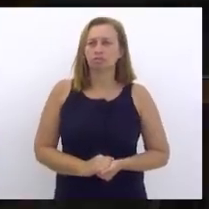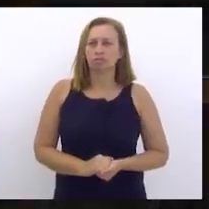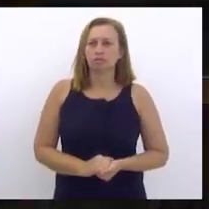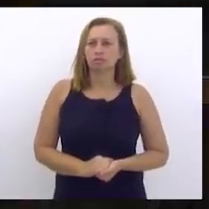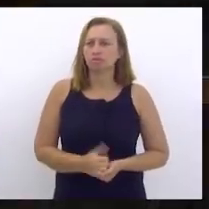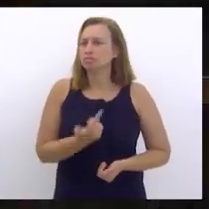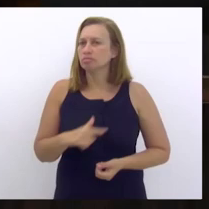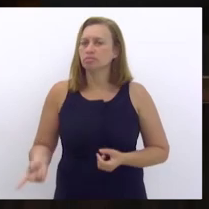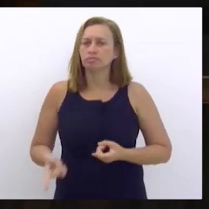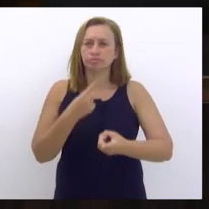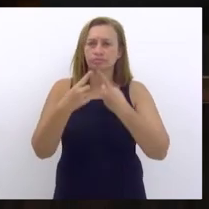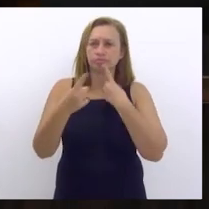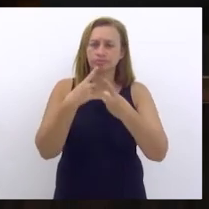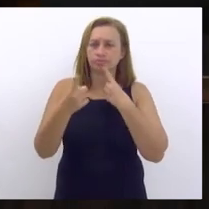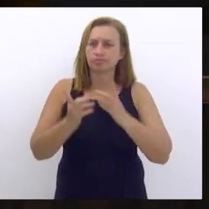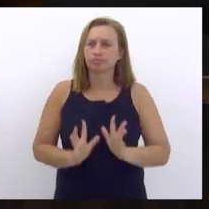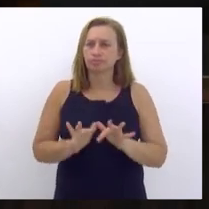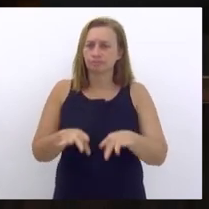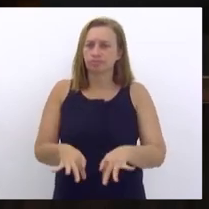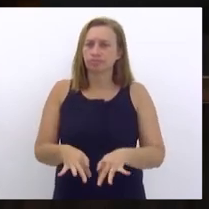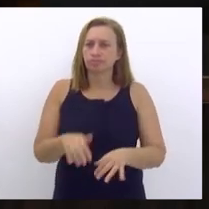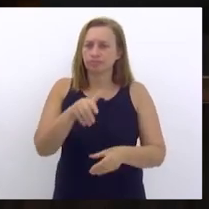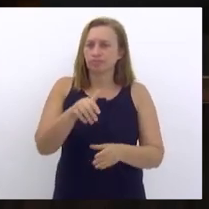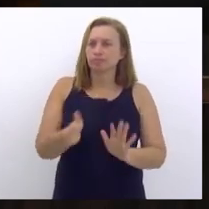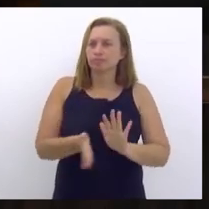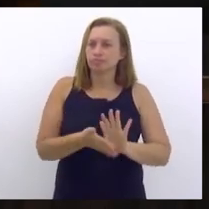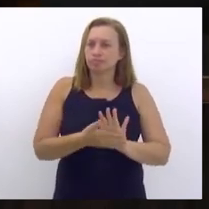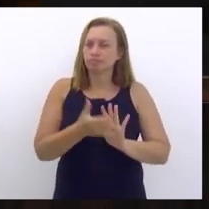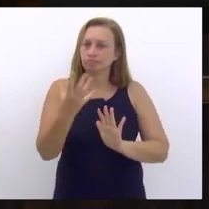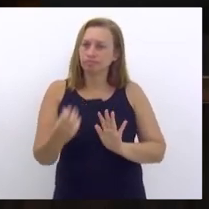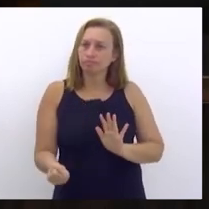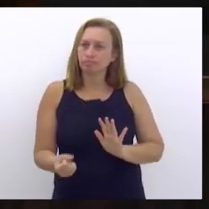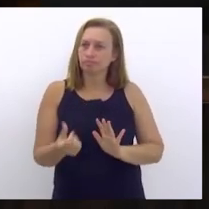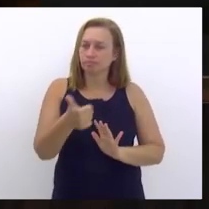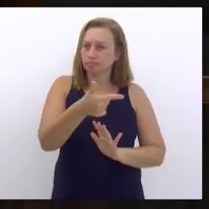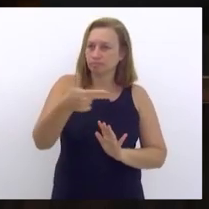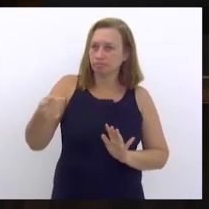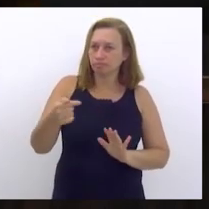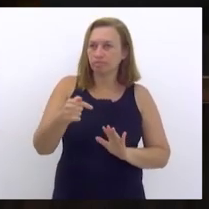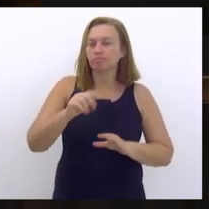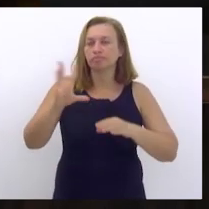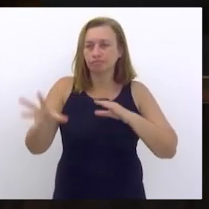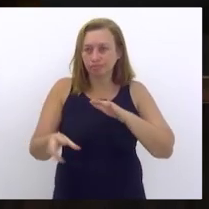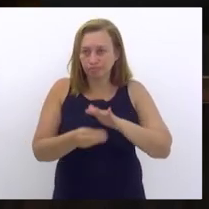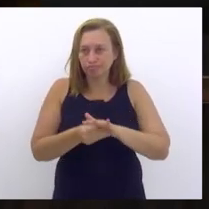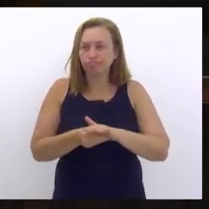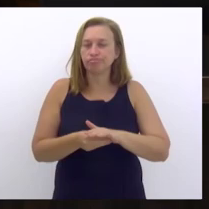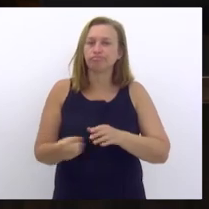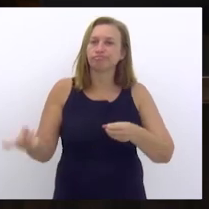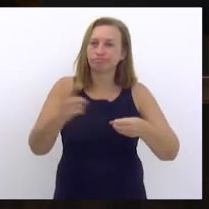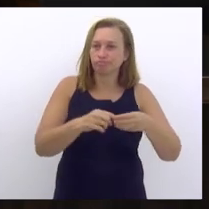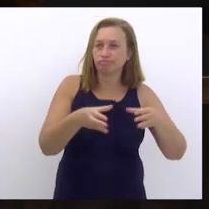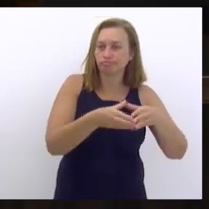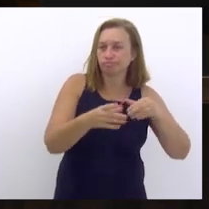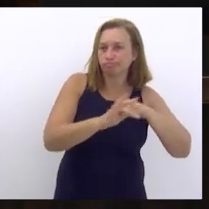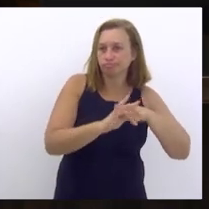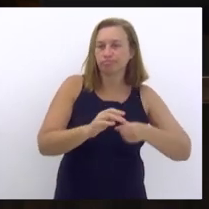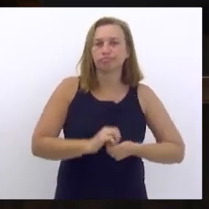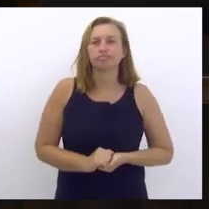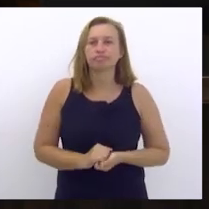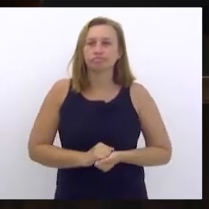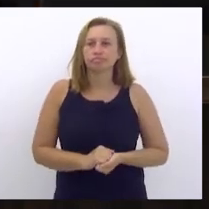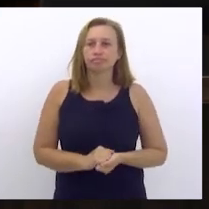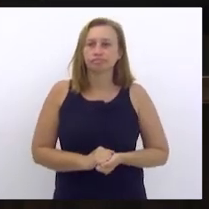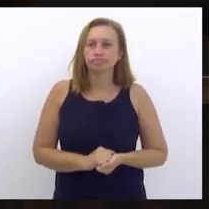Não havendo mais quem queira discutir, encerrada a discussão. A presente proposta recebeu 17 emendas e retorna às comissões